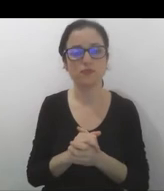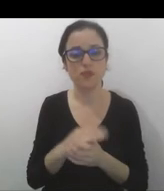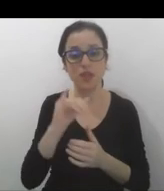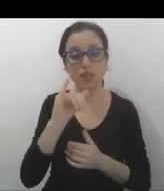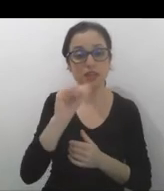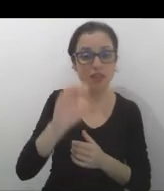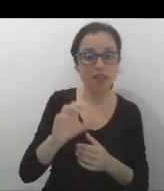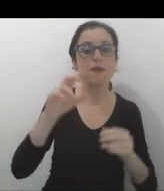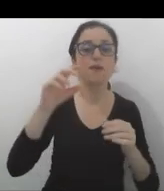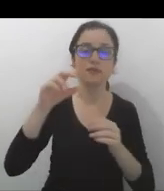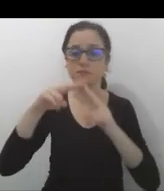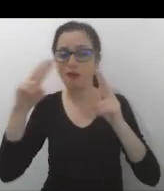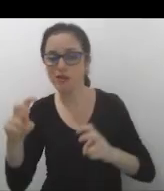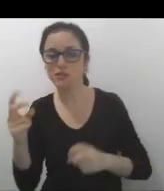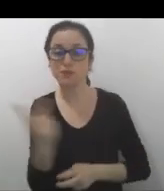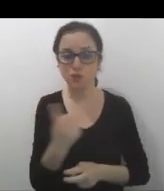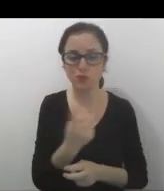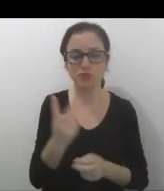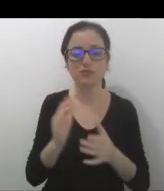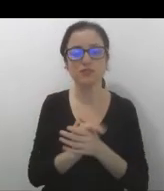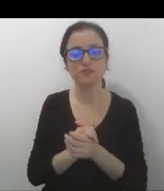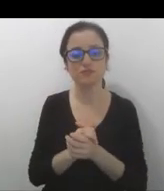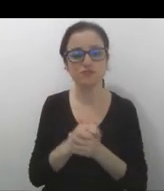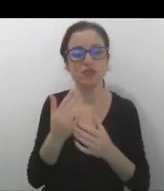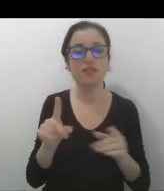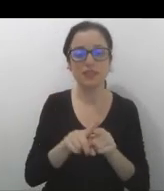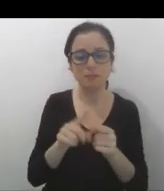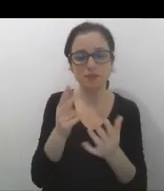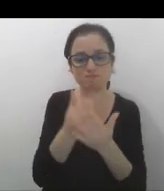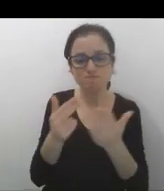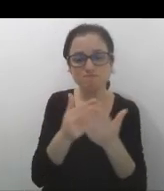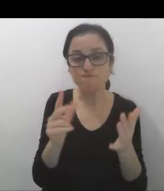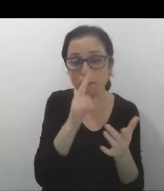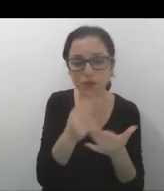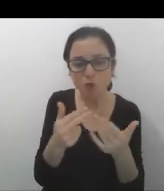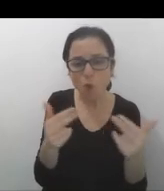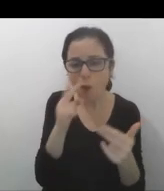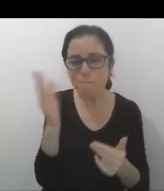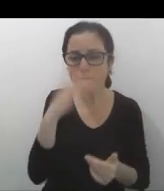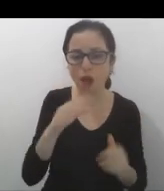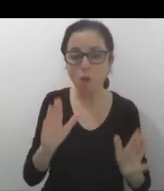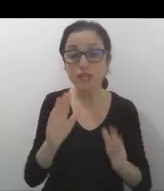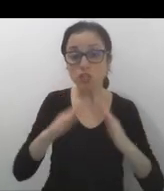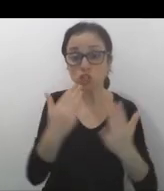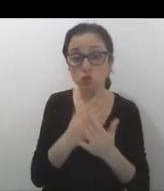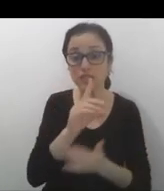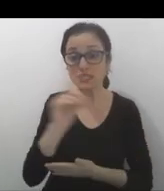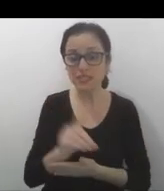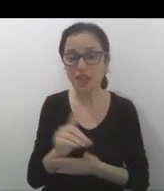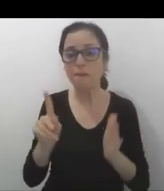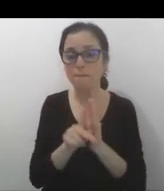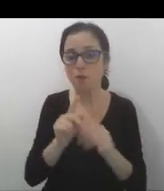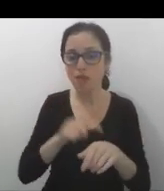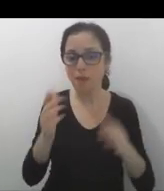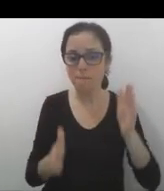desenvolvida, então, pelo IAC e pelo MASP, né? o que é também um anátema, né,